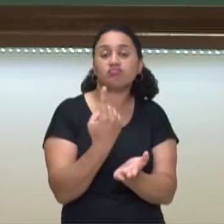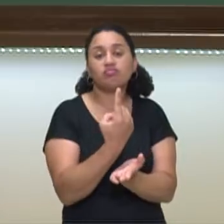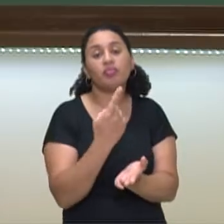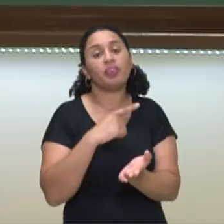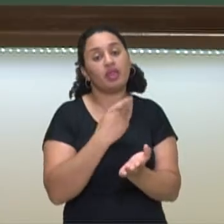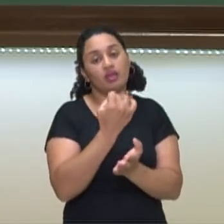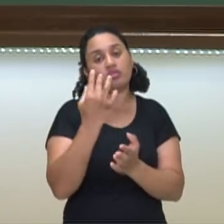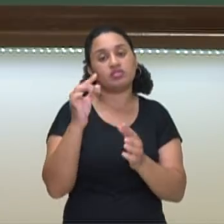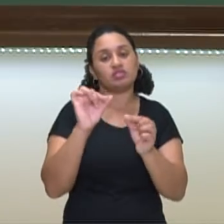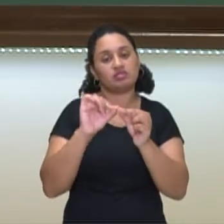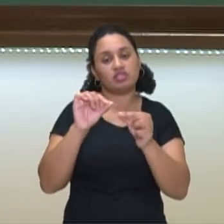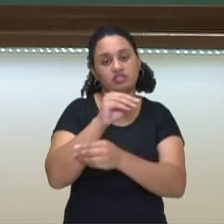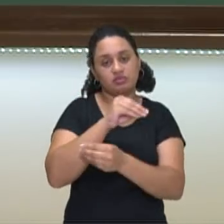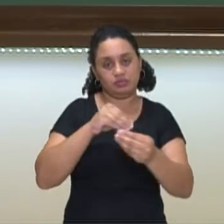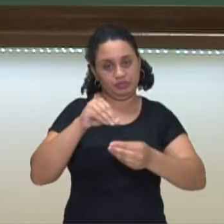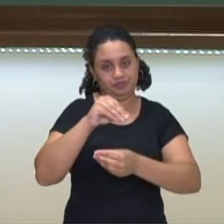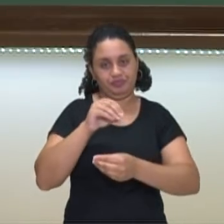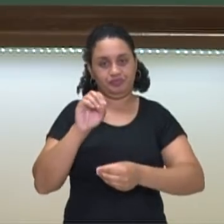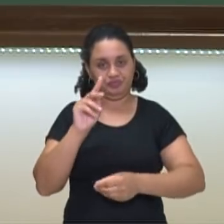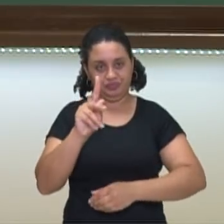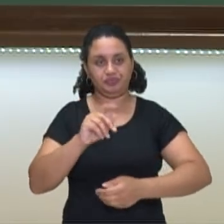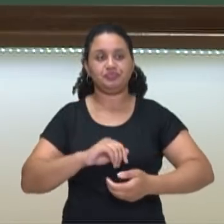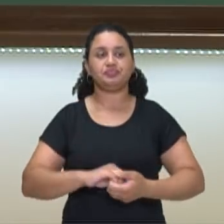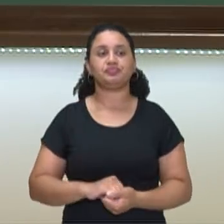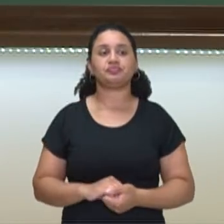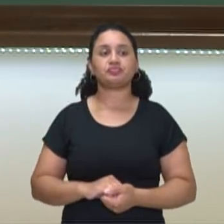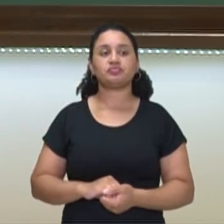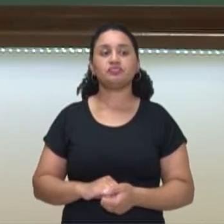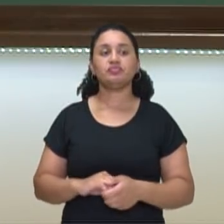eixo do apoio no chão, ok?